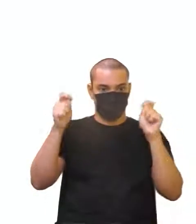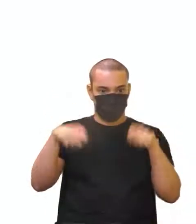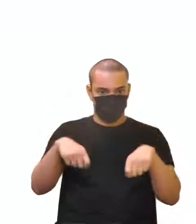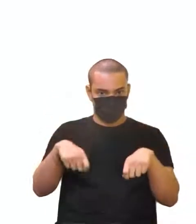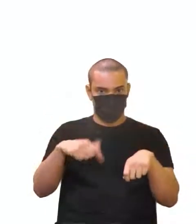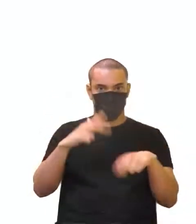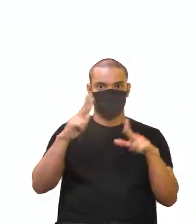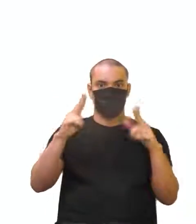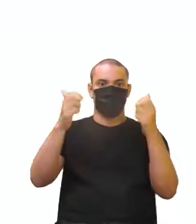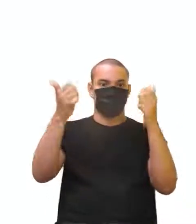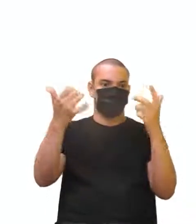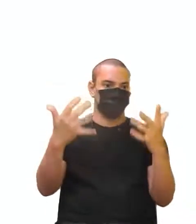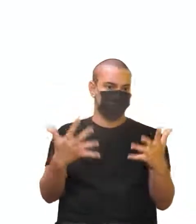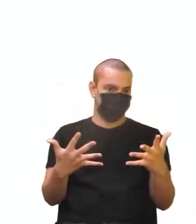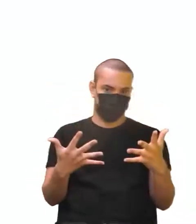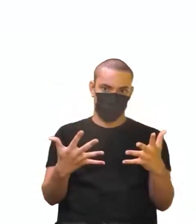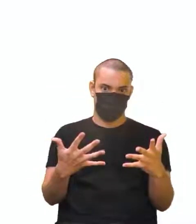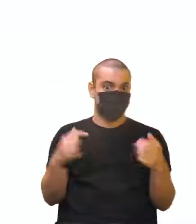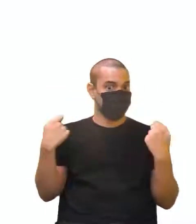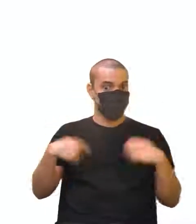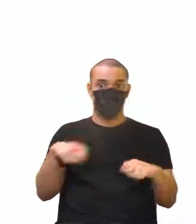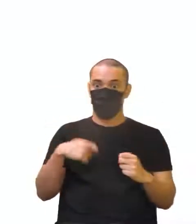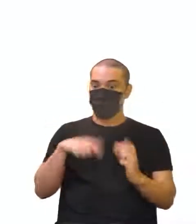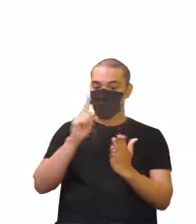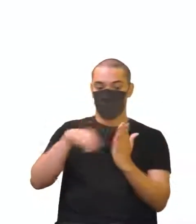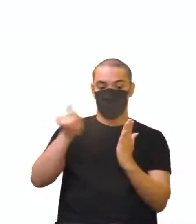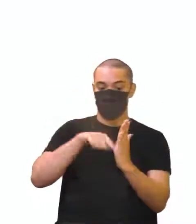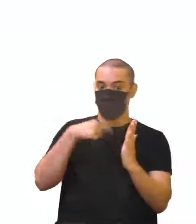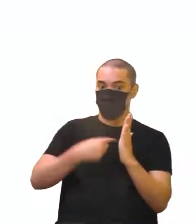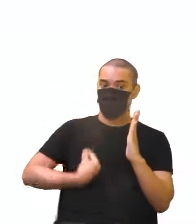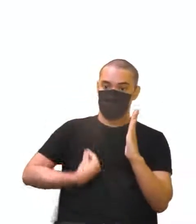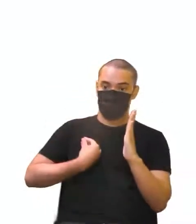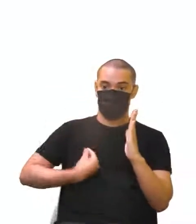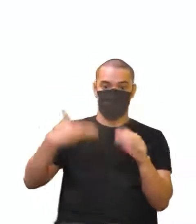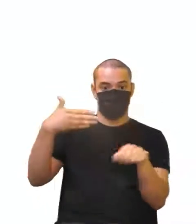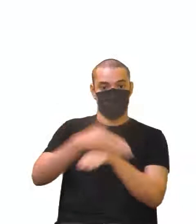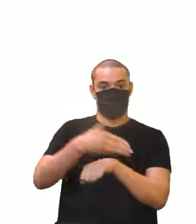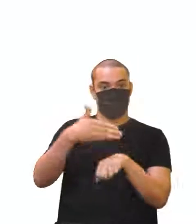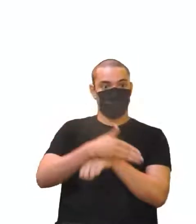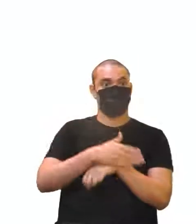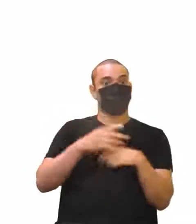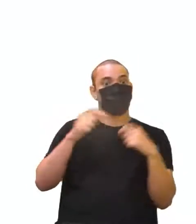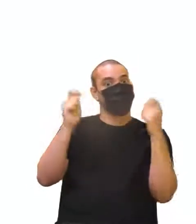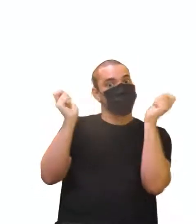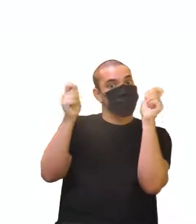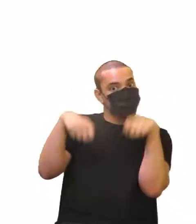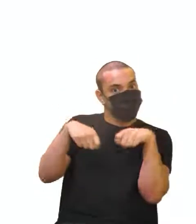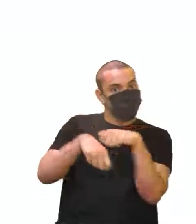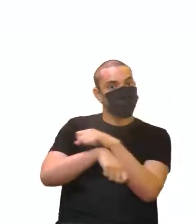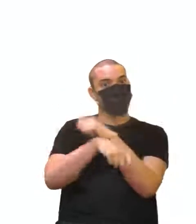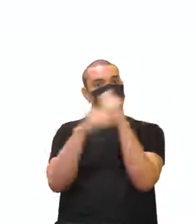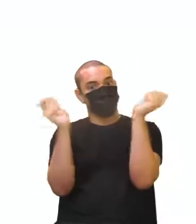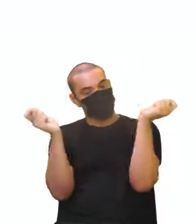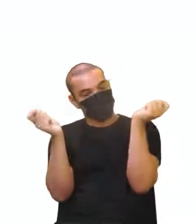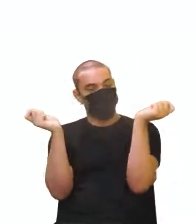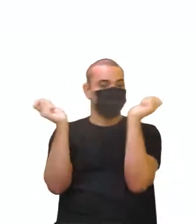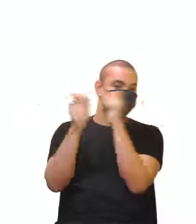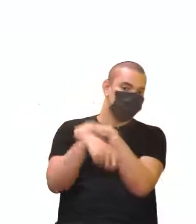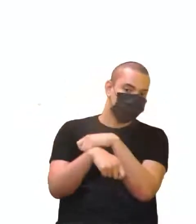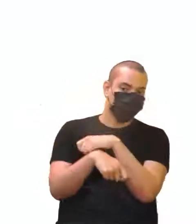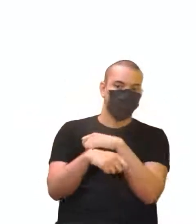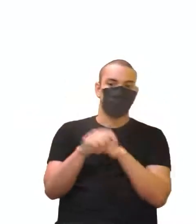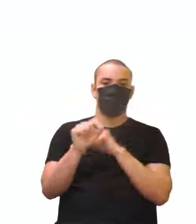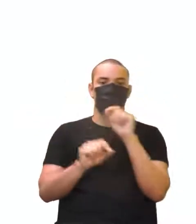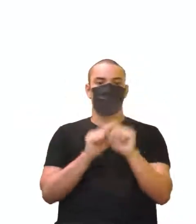possibilidade, como eu falei para você, eu não jogo, não tenho possibilidade de participar disso ali, não. Tem como ganhar. Então, é a probabilidade e a chance